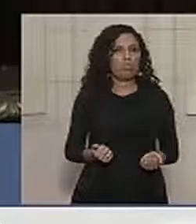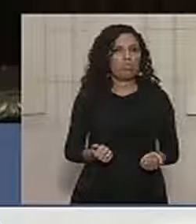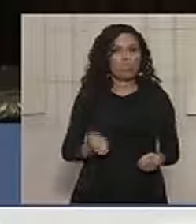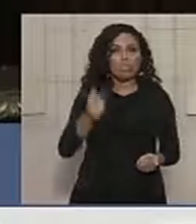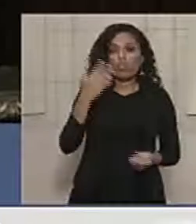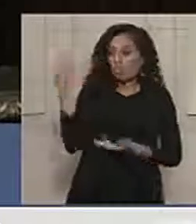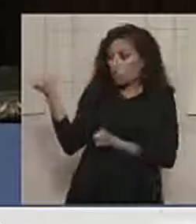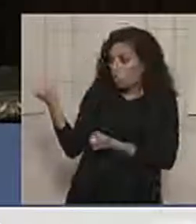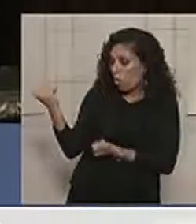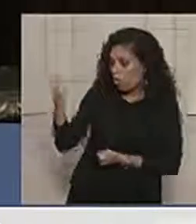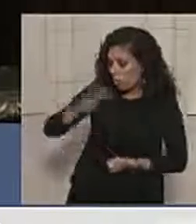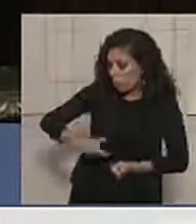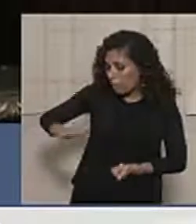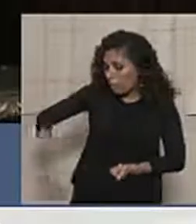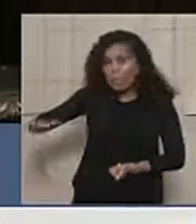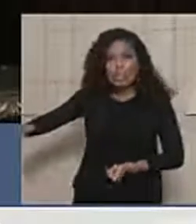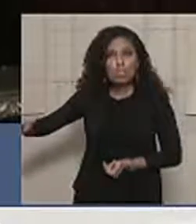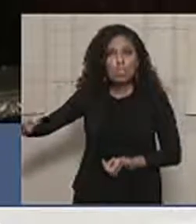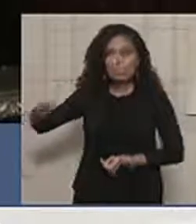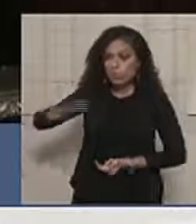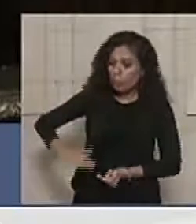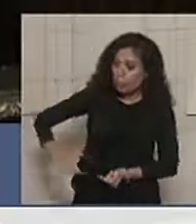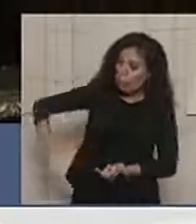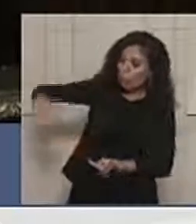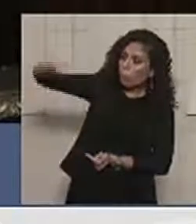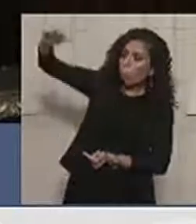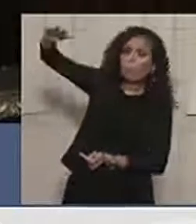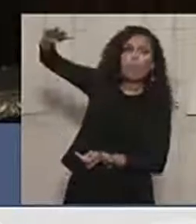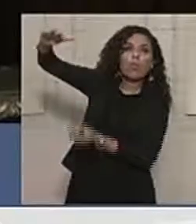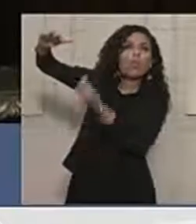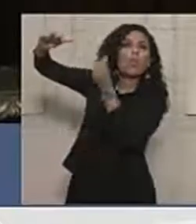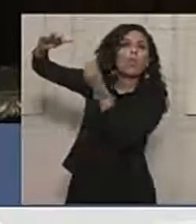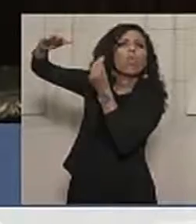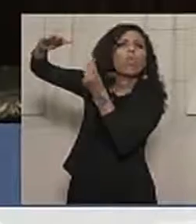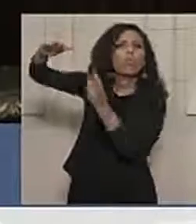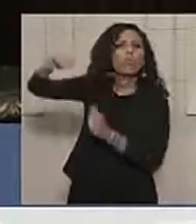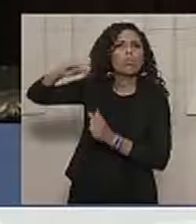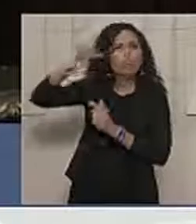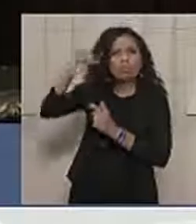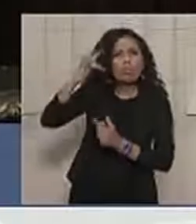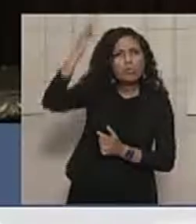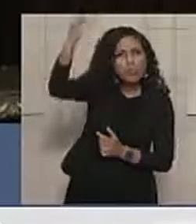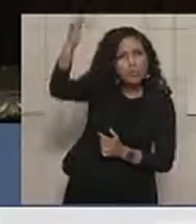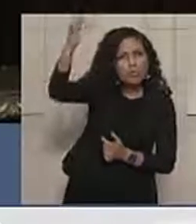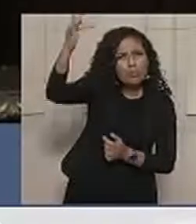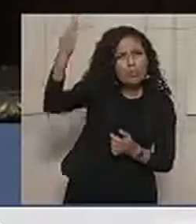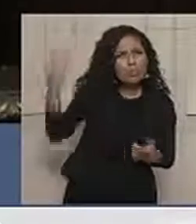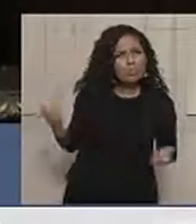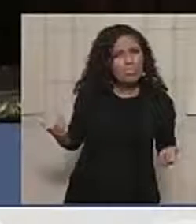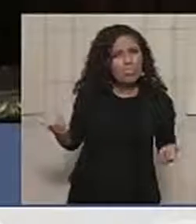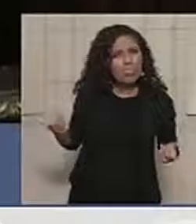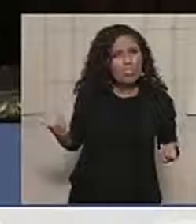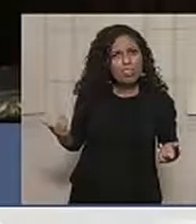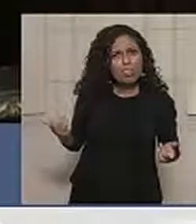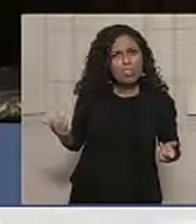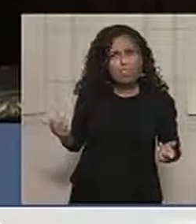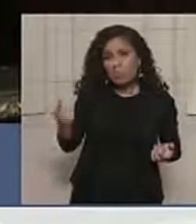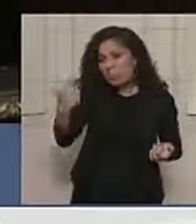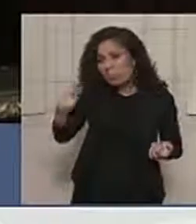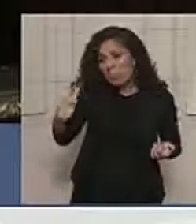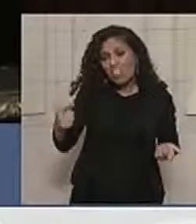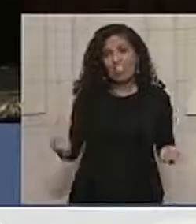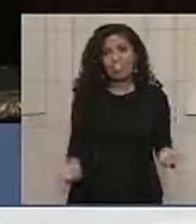perspectiva, você não produz perspectiva de futuro. O que se está produzindo no Estado